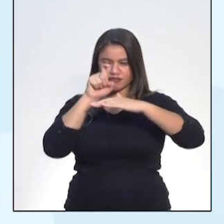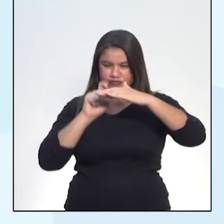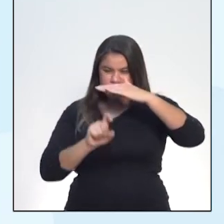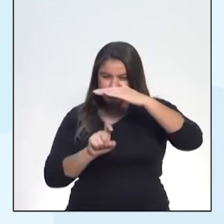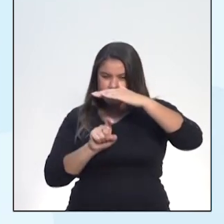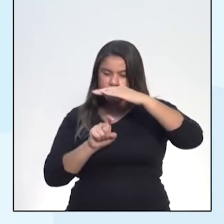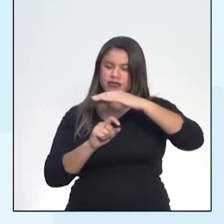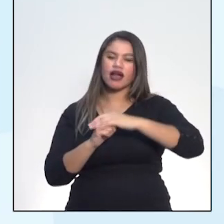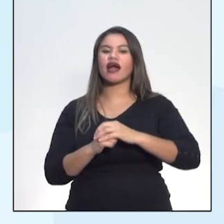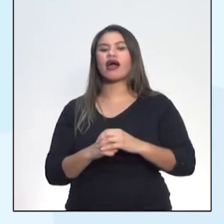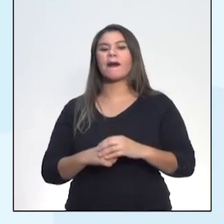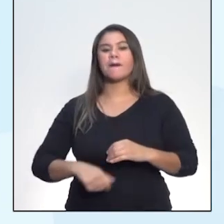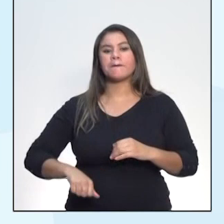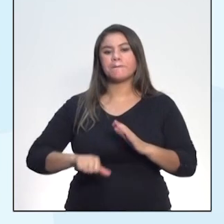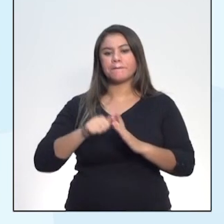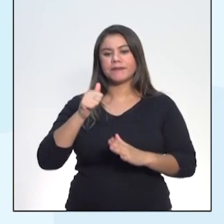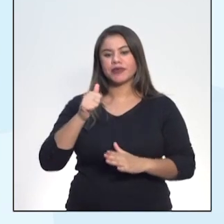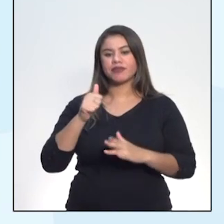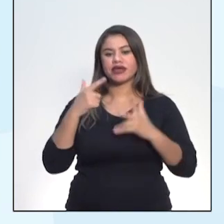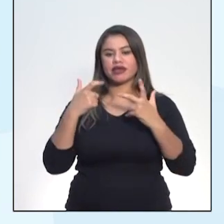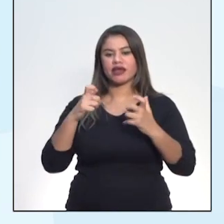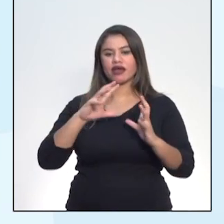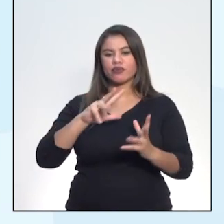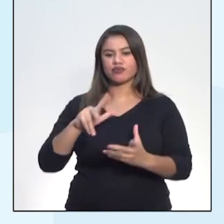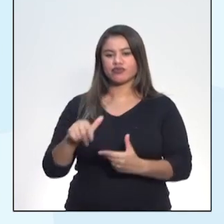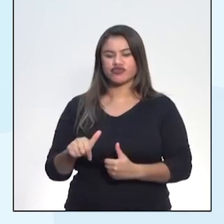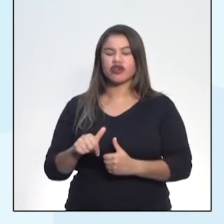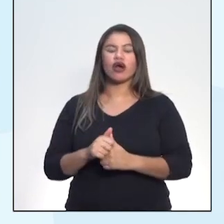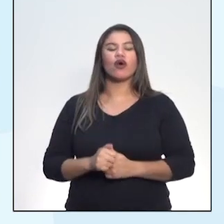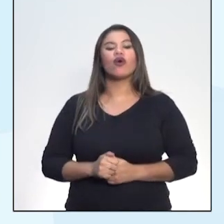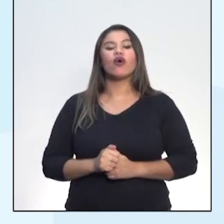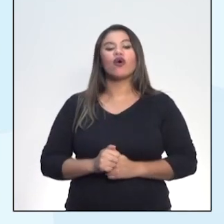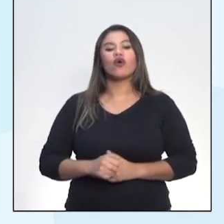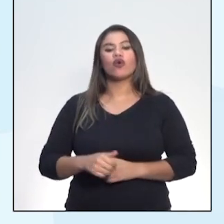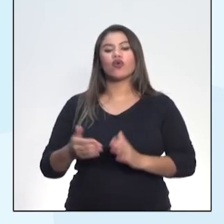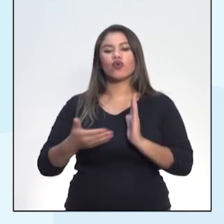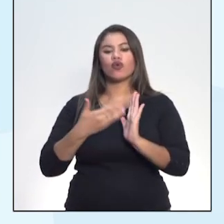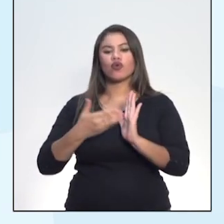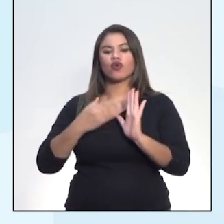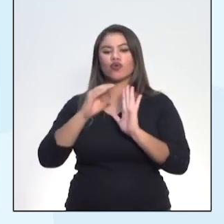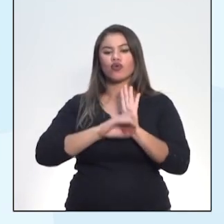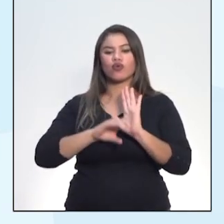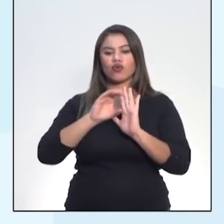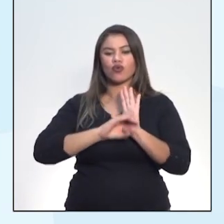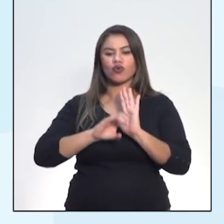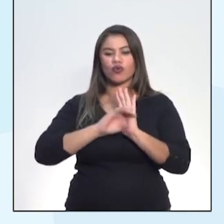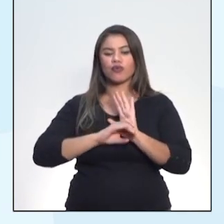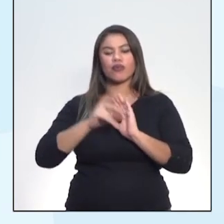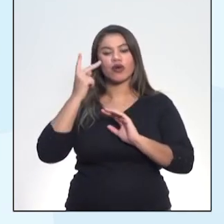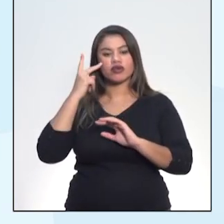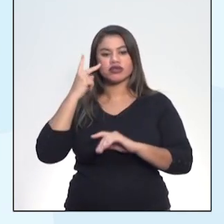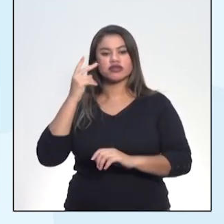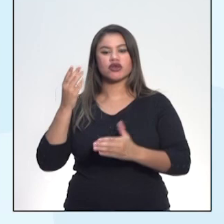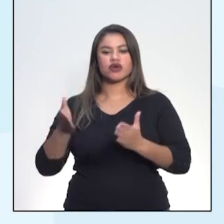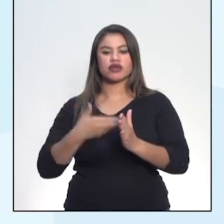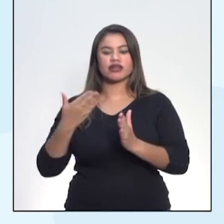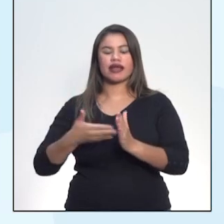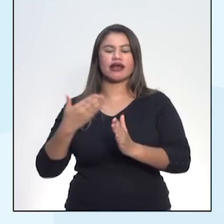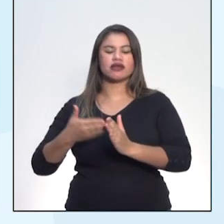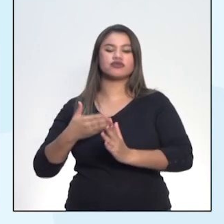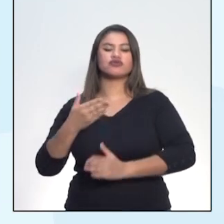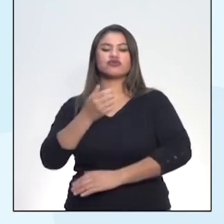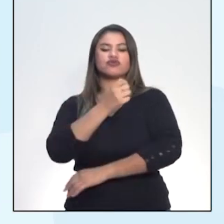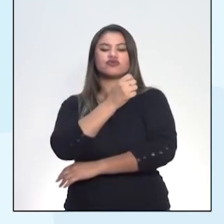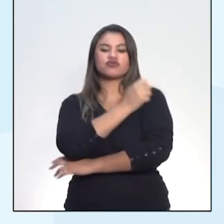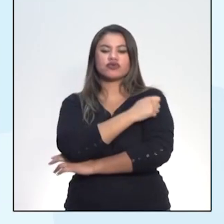no currículo paulista, no caderno do aluno do 9º ano, e é justamente esse tema que iremos